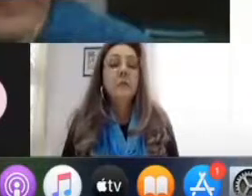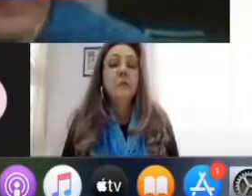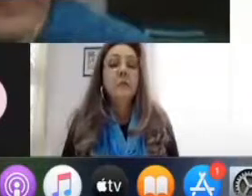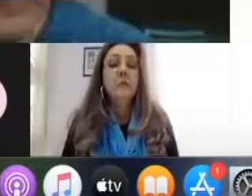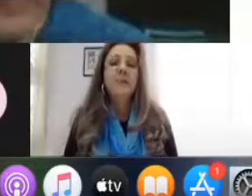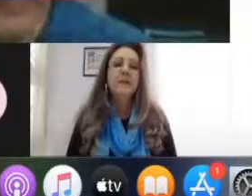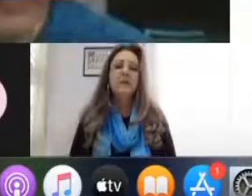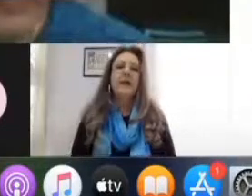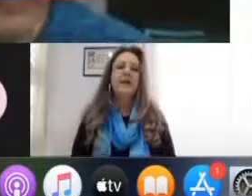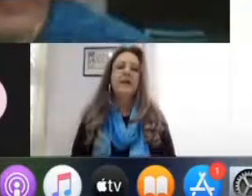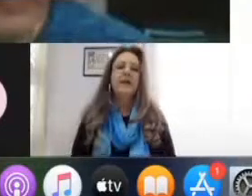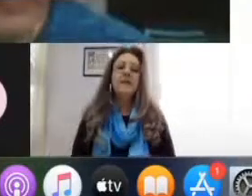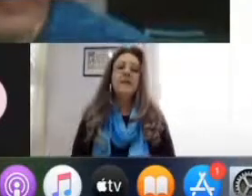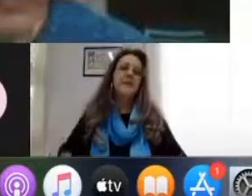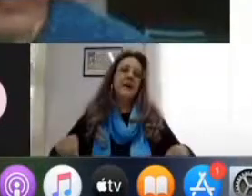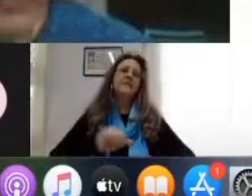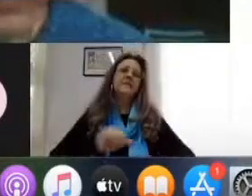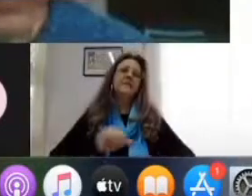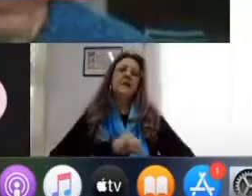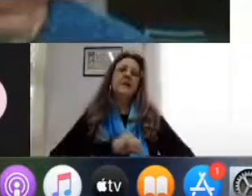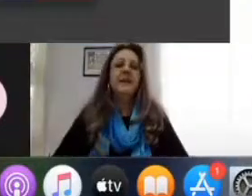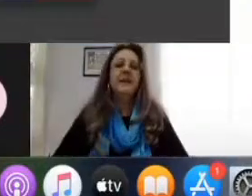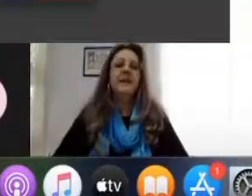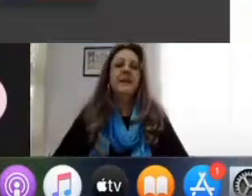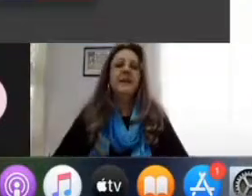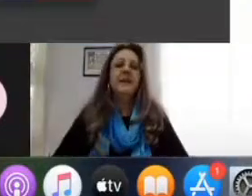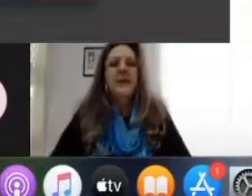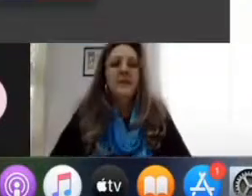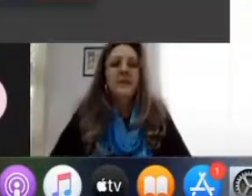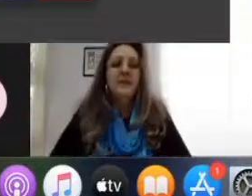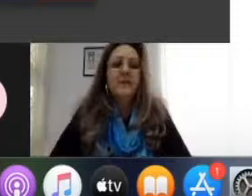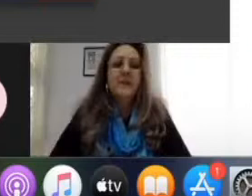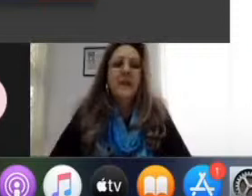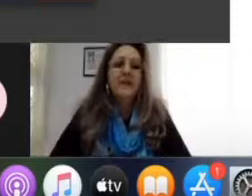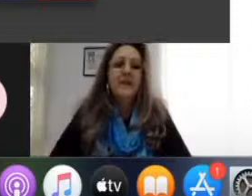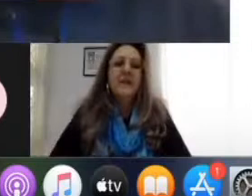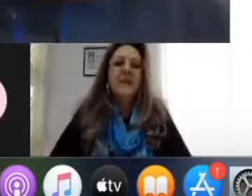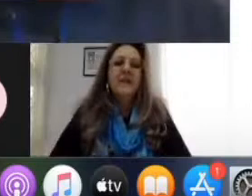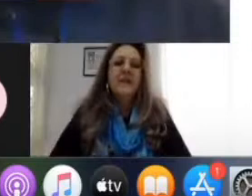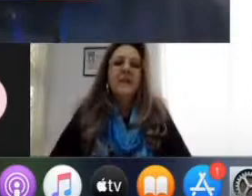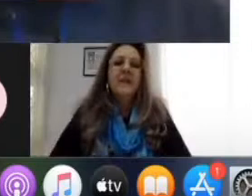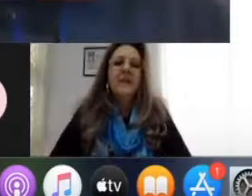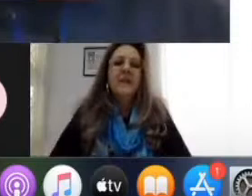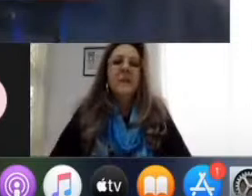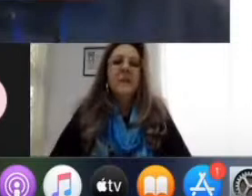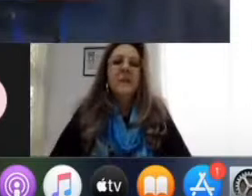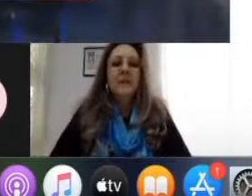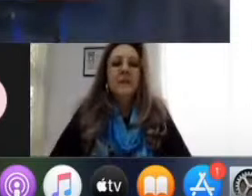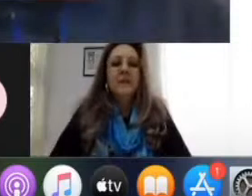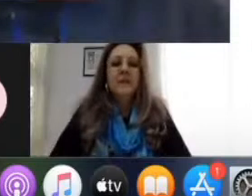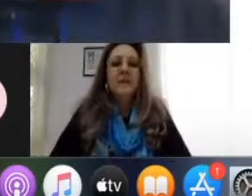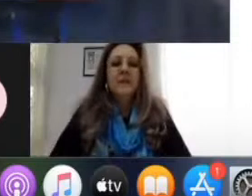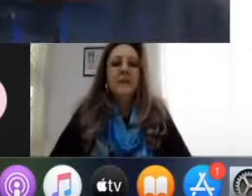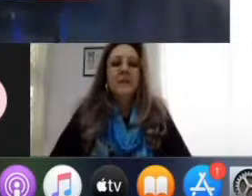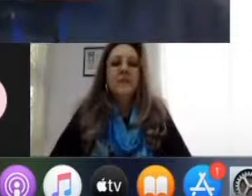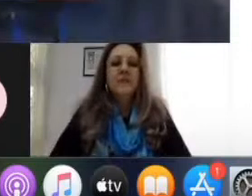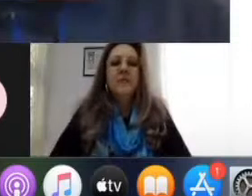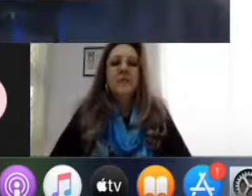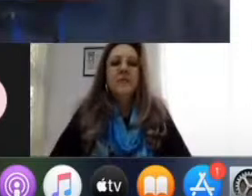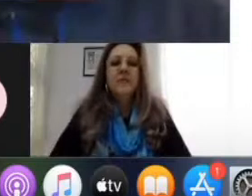também se apresenta, né? E vai dizendo da onde vem, da onde fala. Então, muito obrigada por ter aceito o